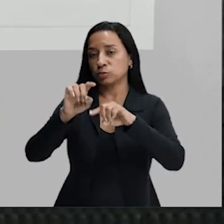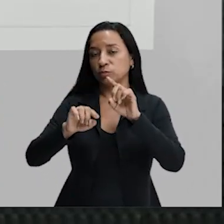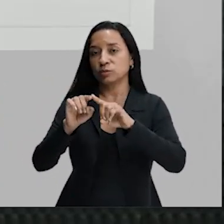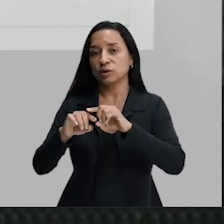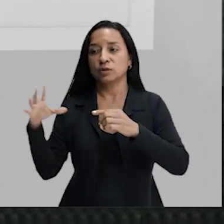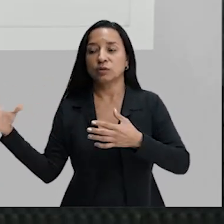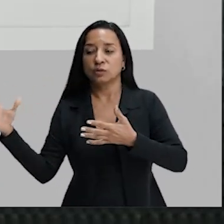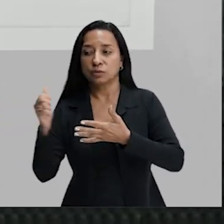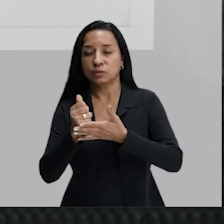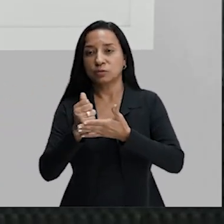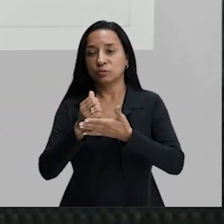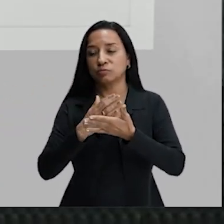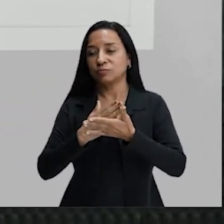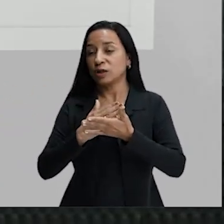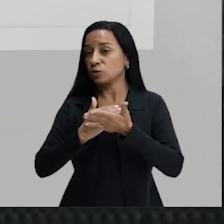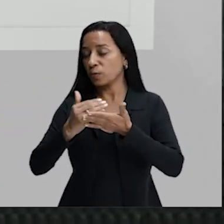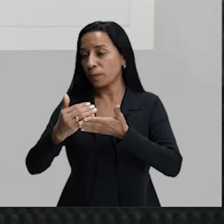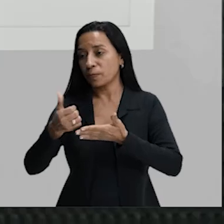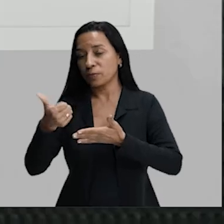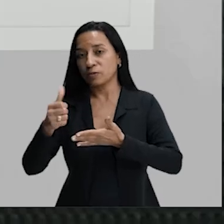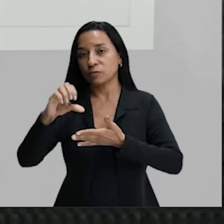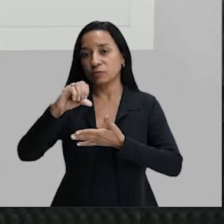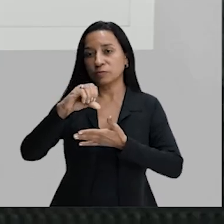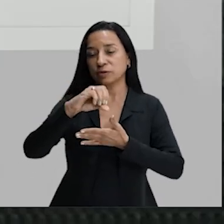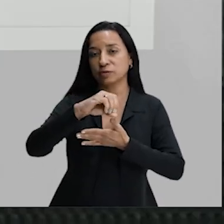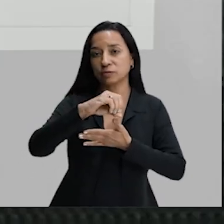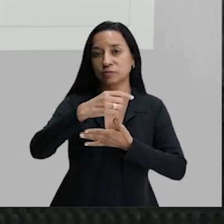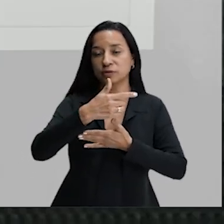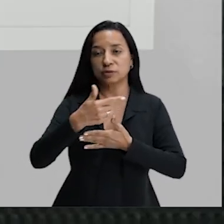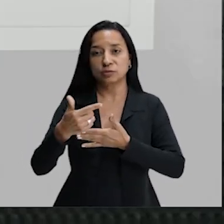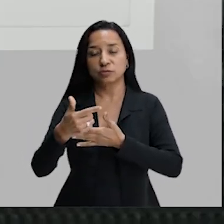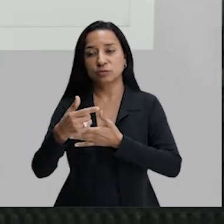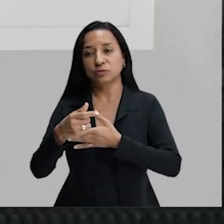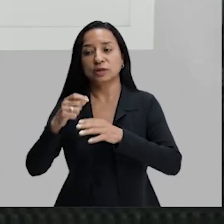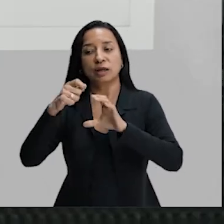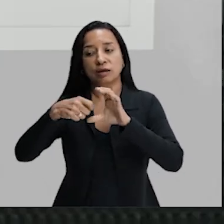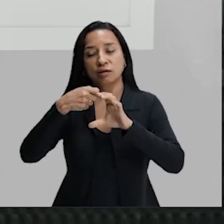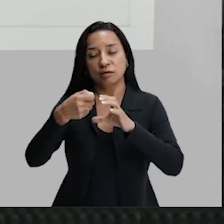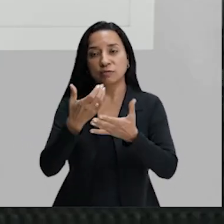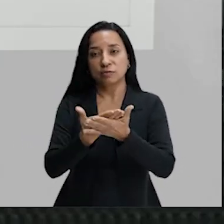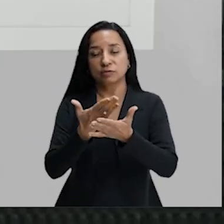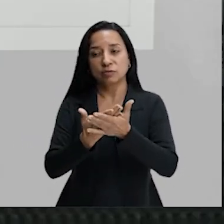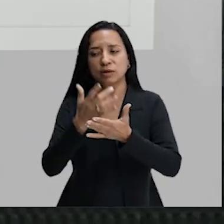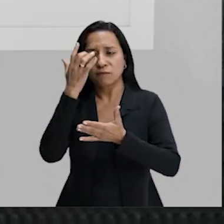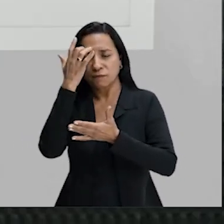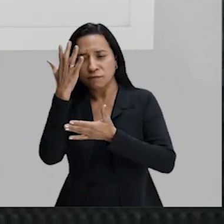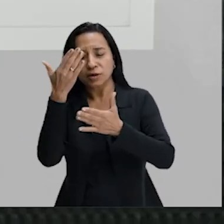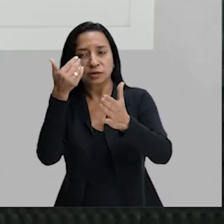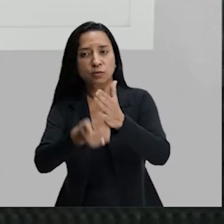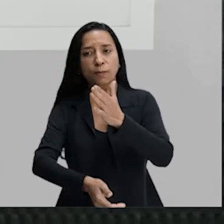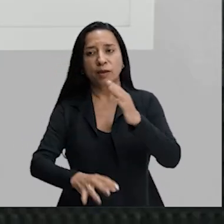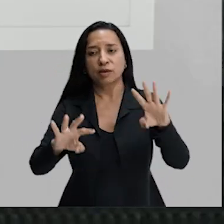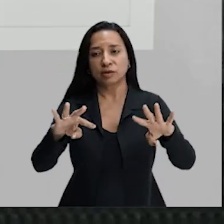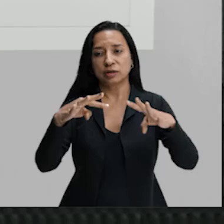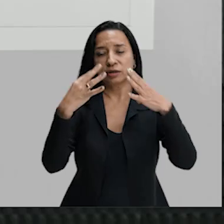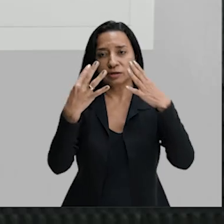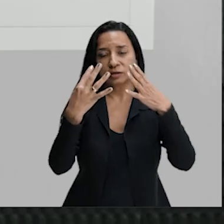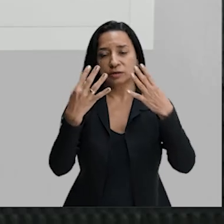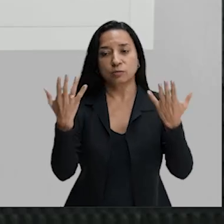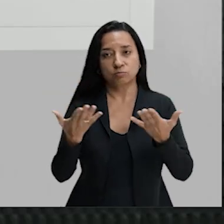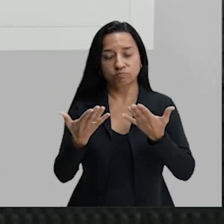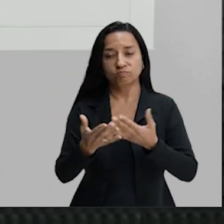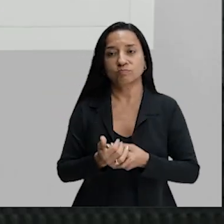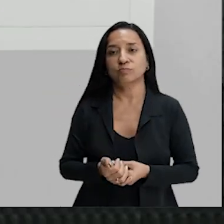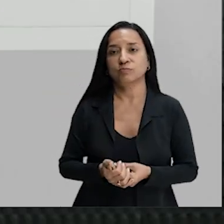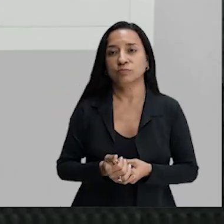desde 1992 gravando aula para o EMA, eu sei muito bem que a gente facilmente perde a atenção nesta modalidade. Vamos